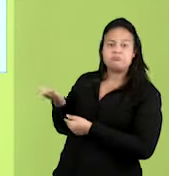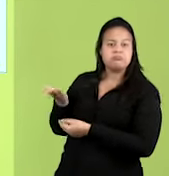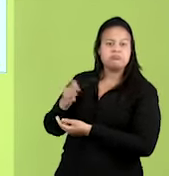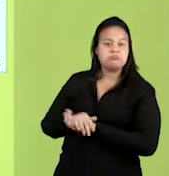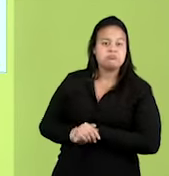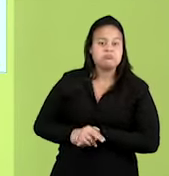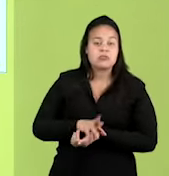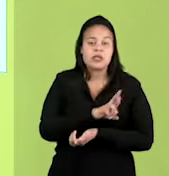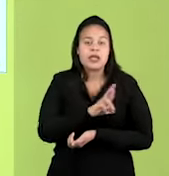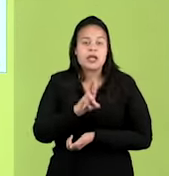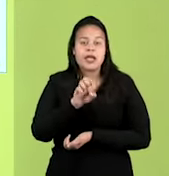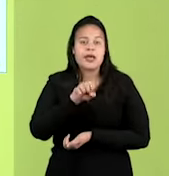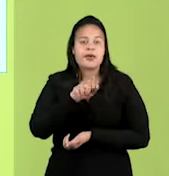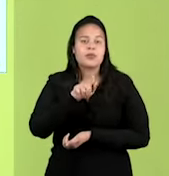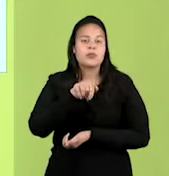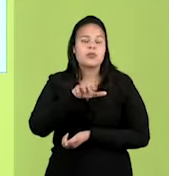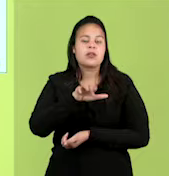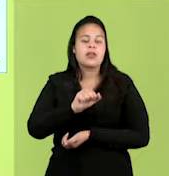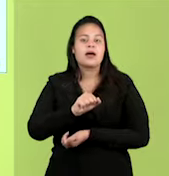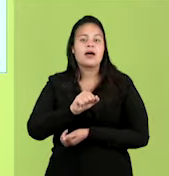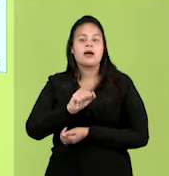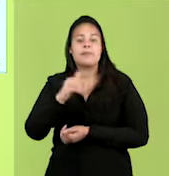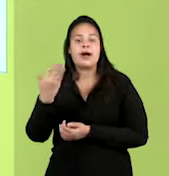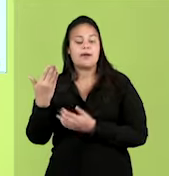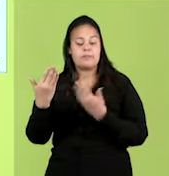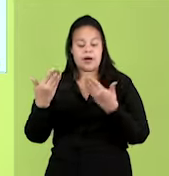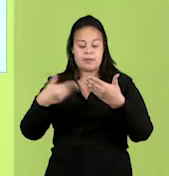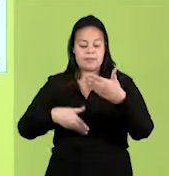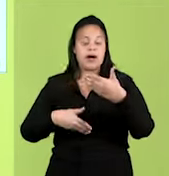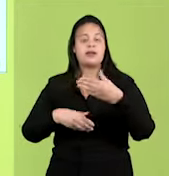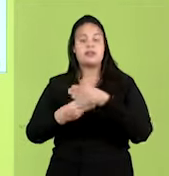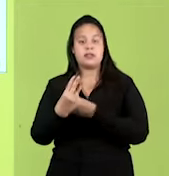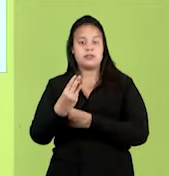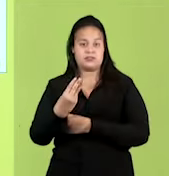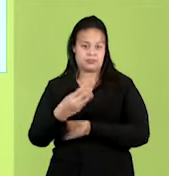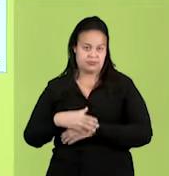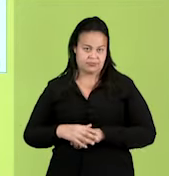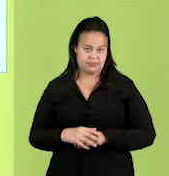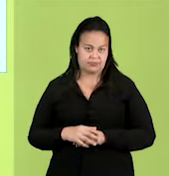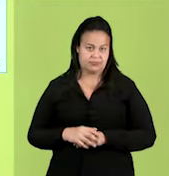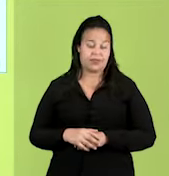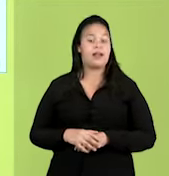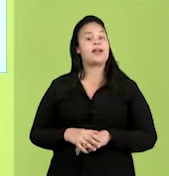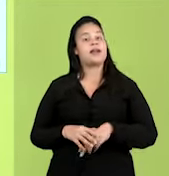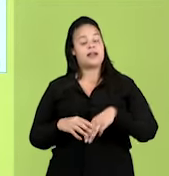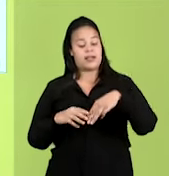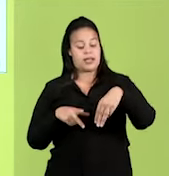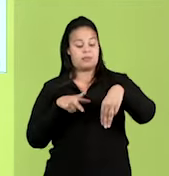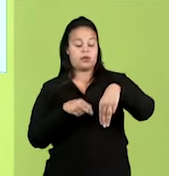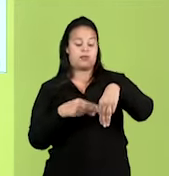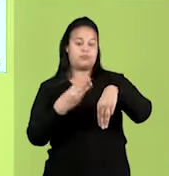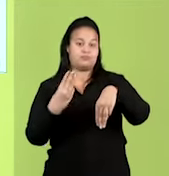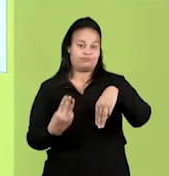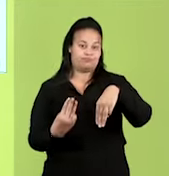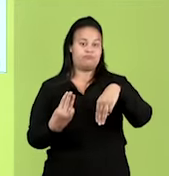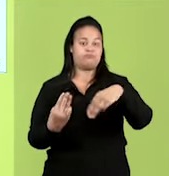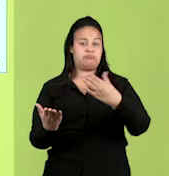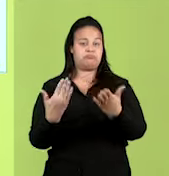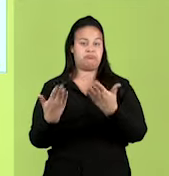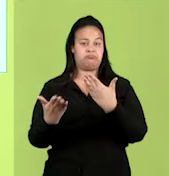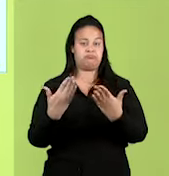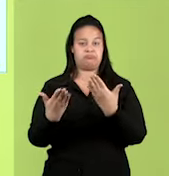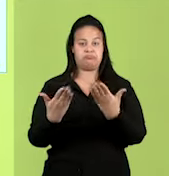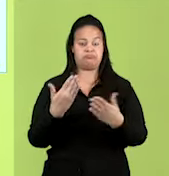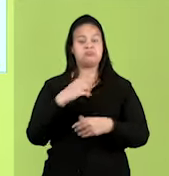regular de 3 lados? O N, né, é igual a 3, está fazendo essa comparação.